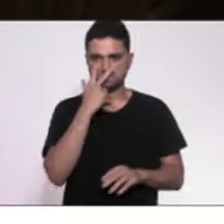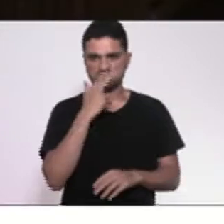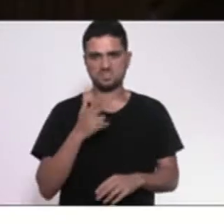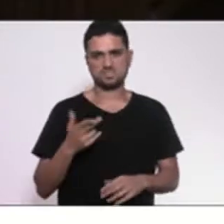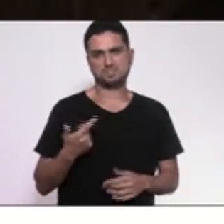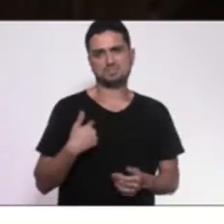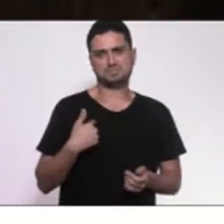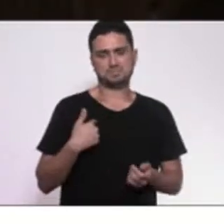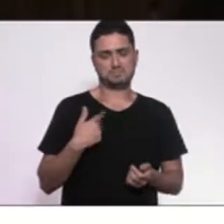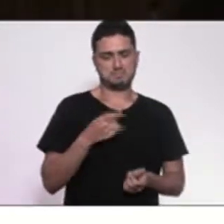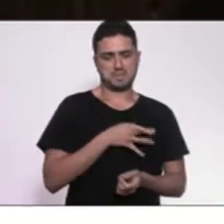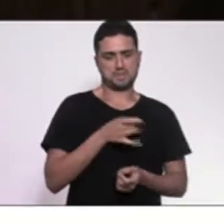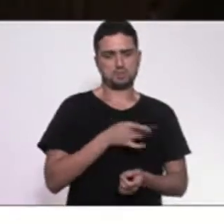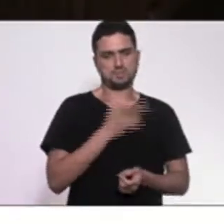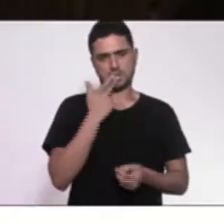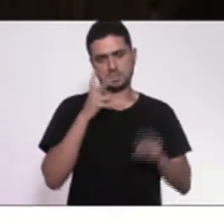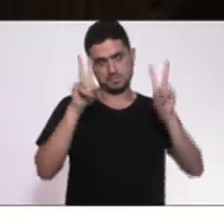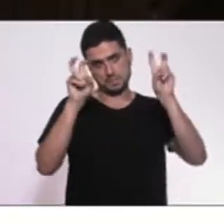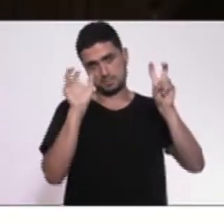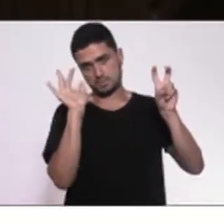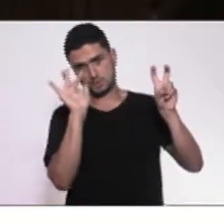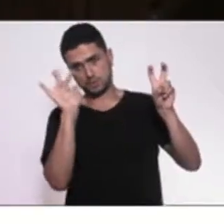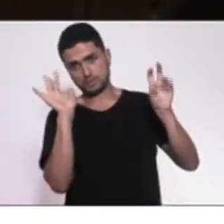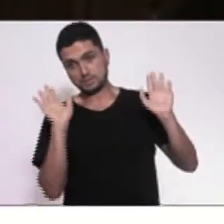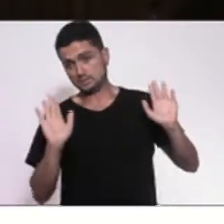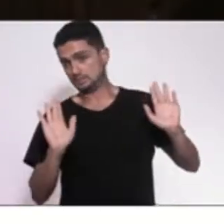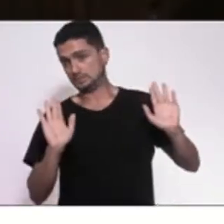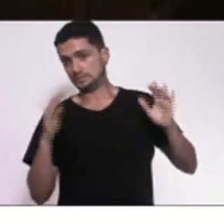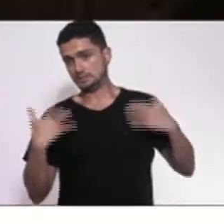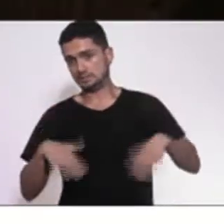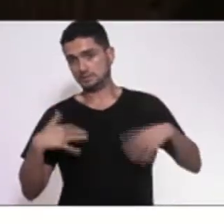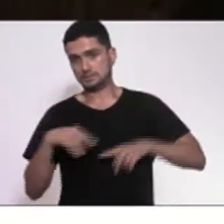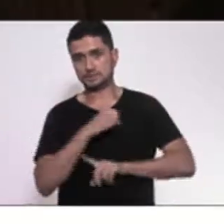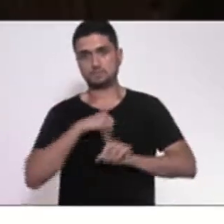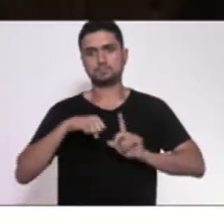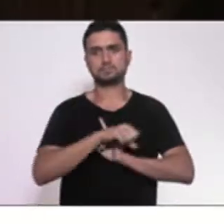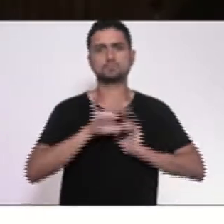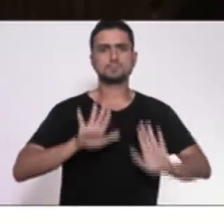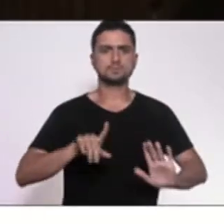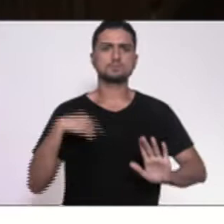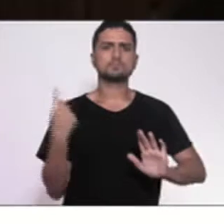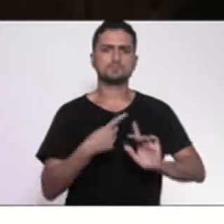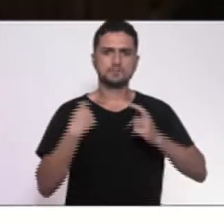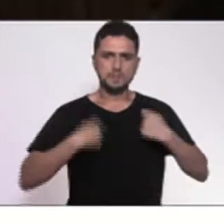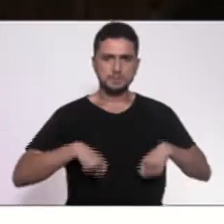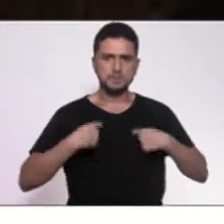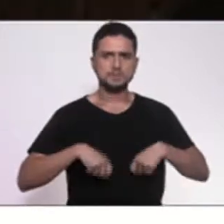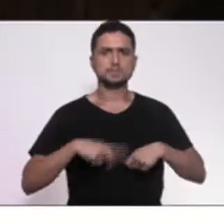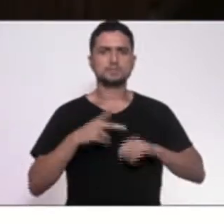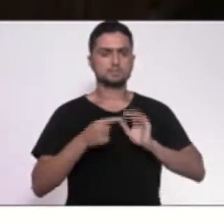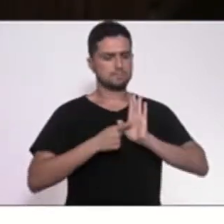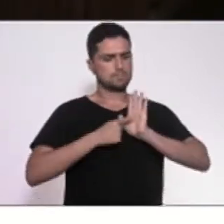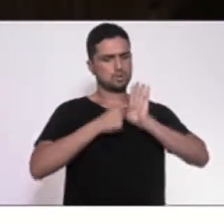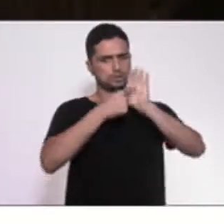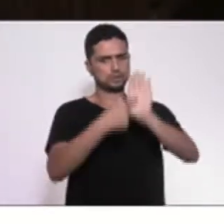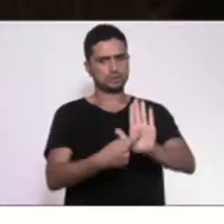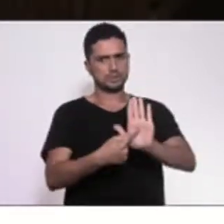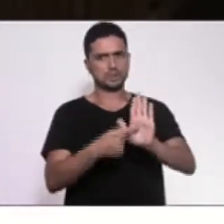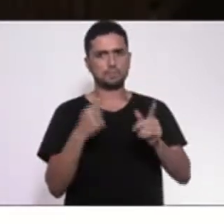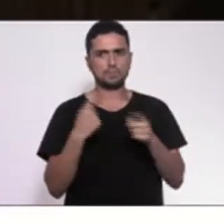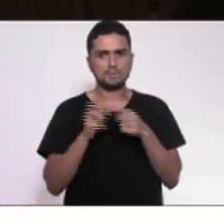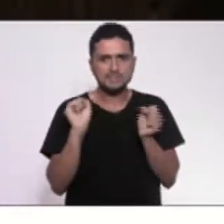nossa sociedade, mas a gente precisa não só da visibilidade, porque a invisibilidade ela